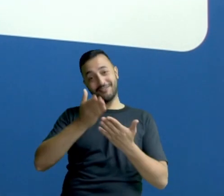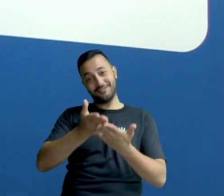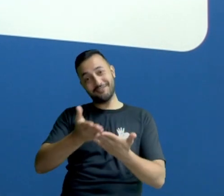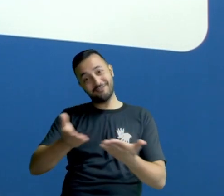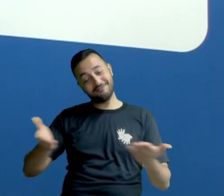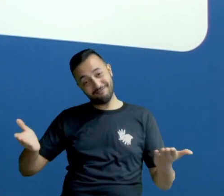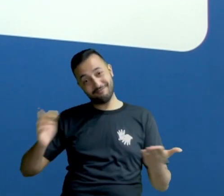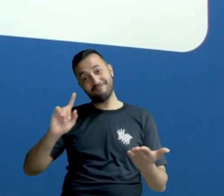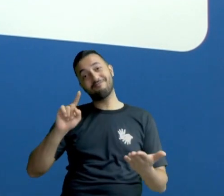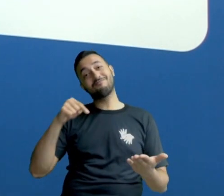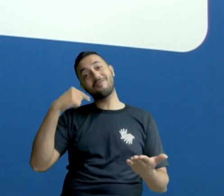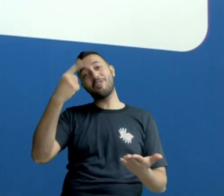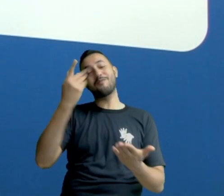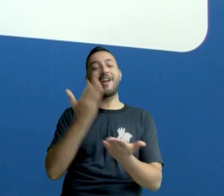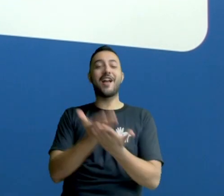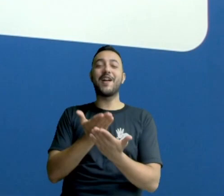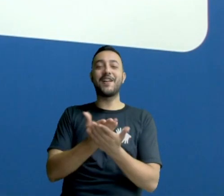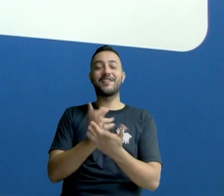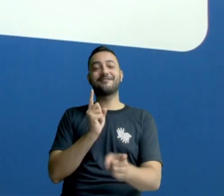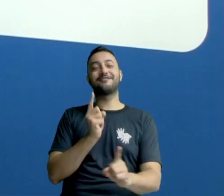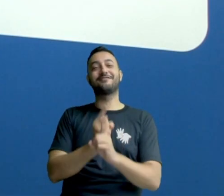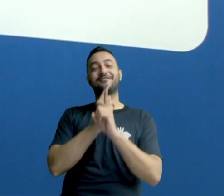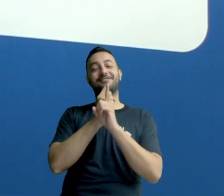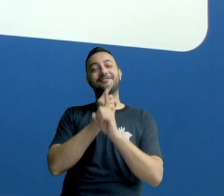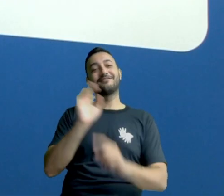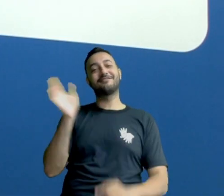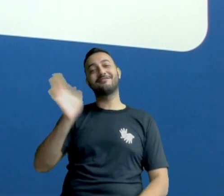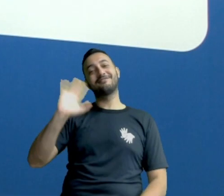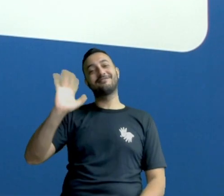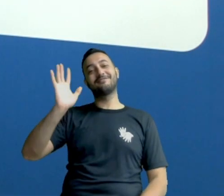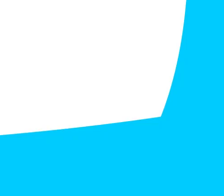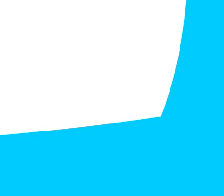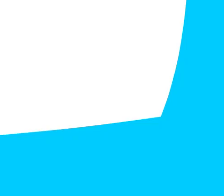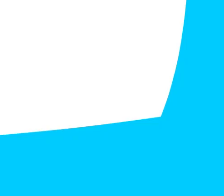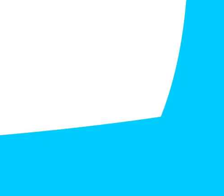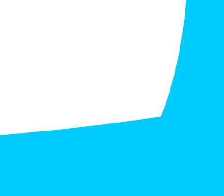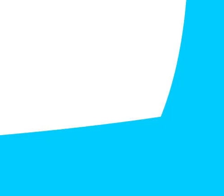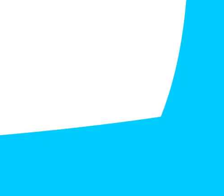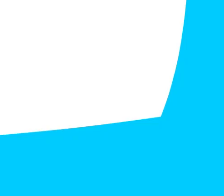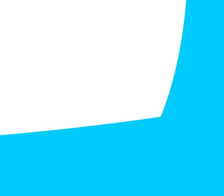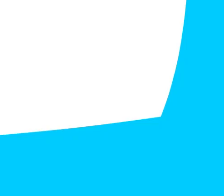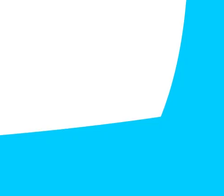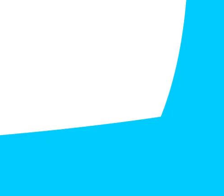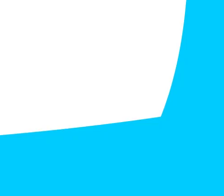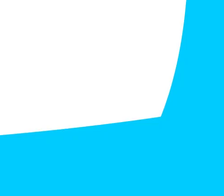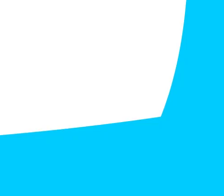you next class. E até a próxima aula. Bye, bye!